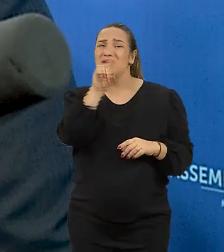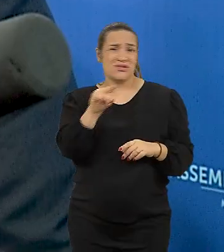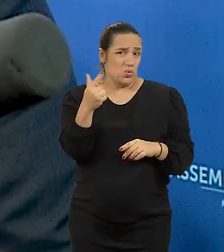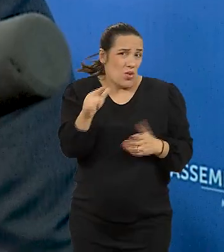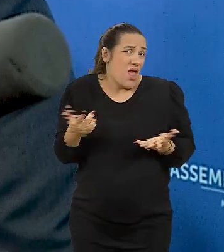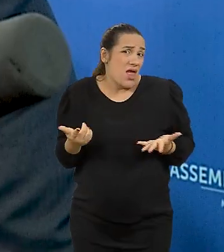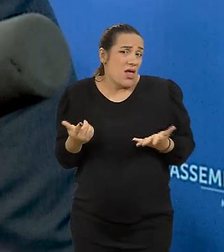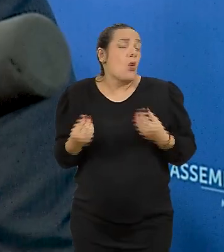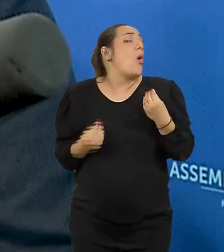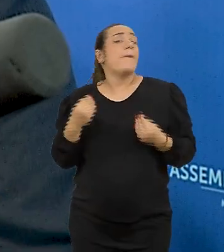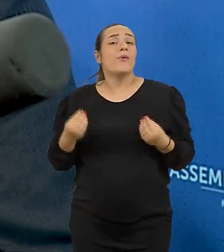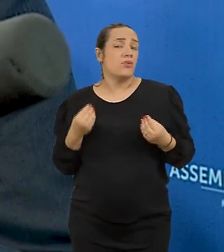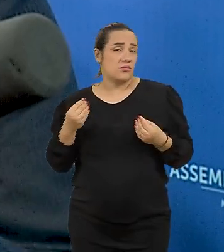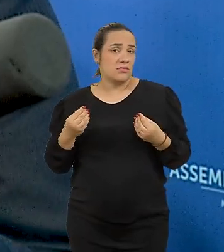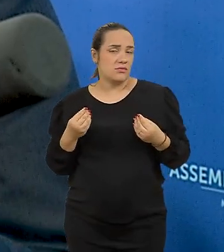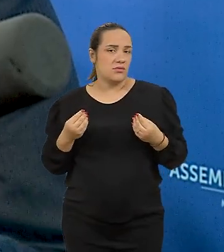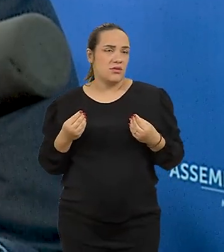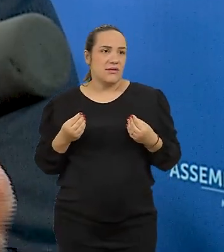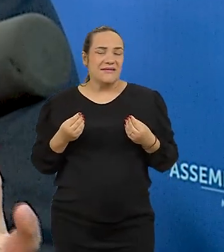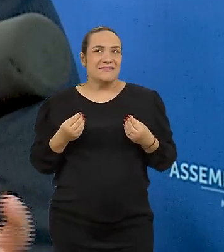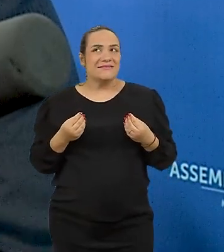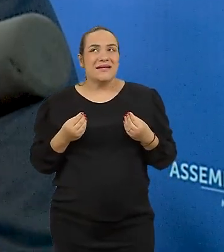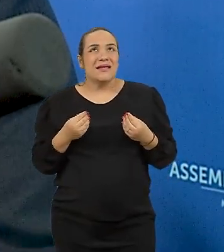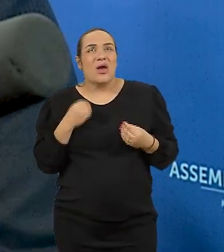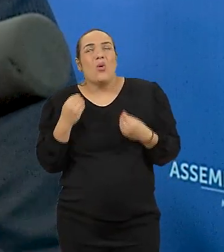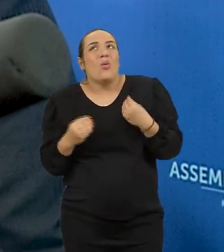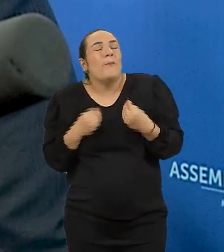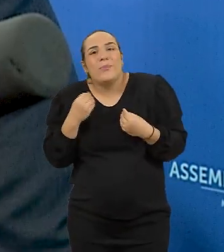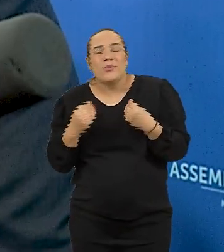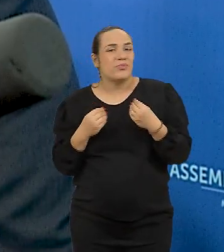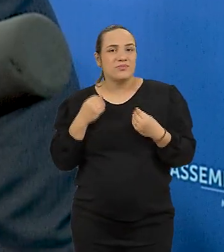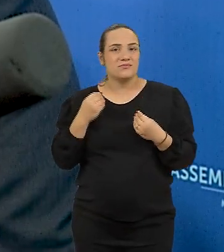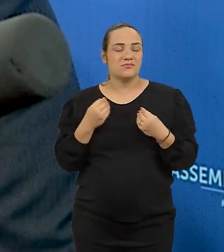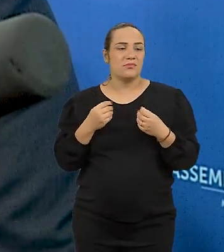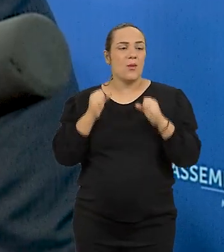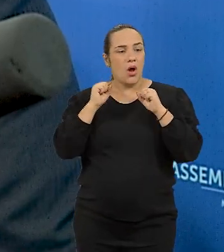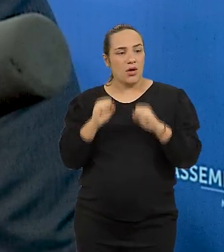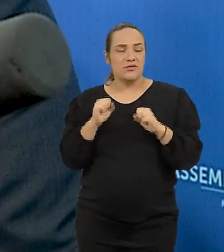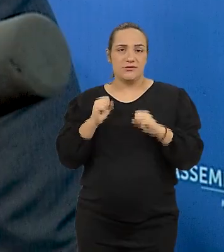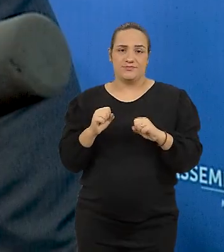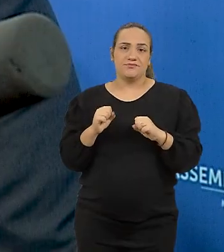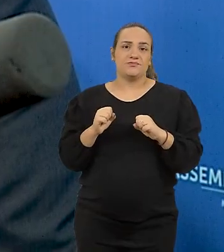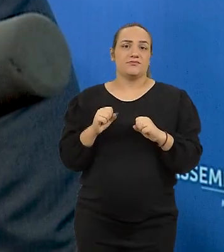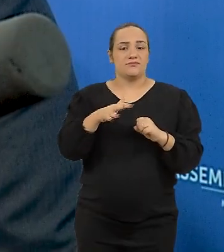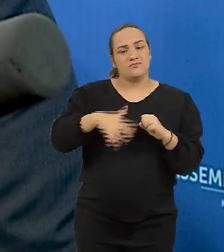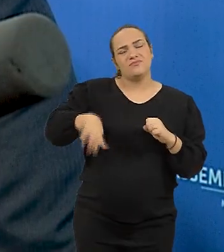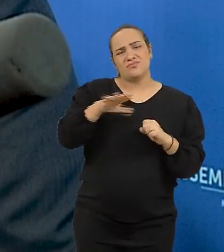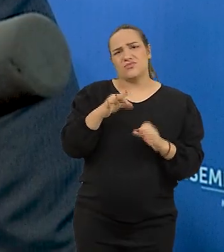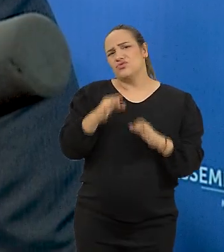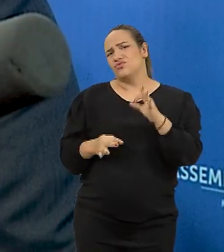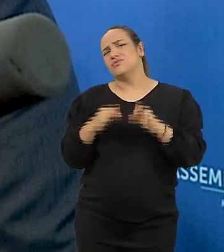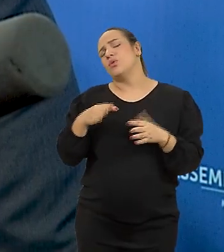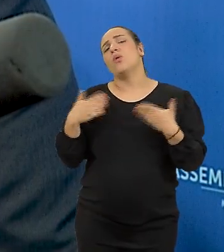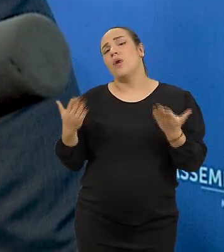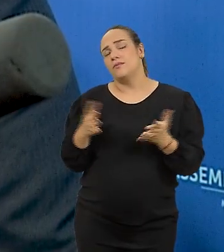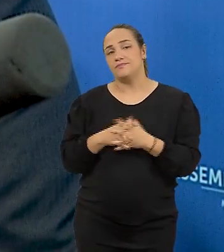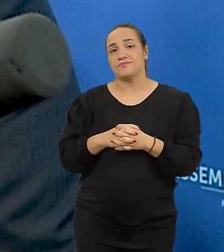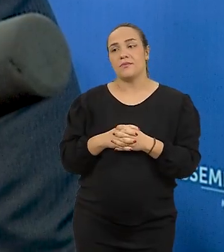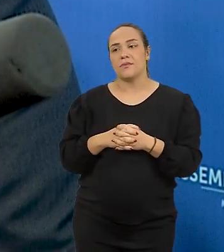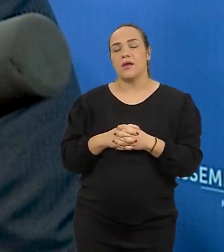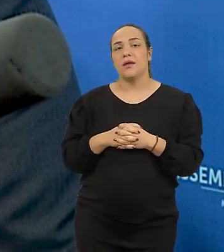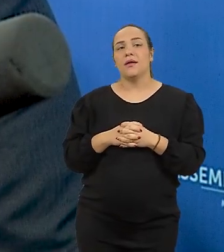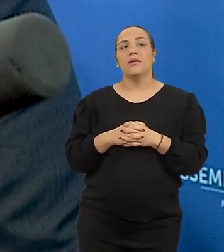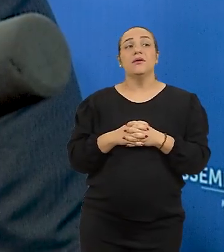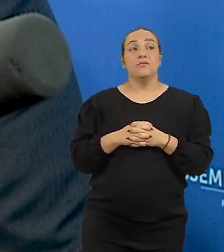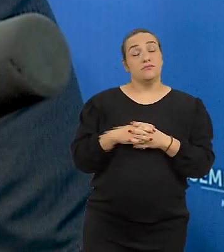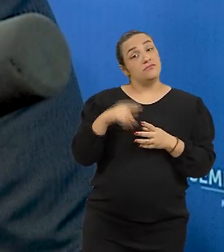às partes do que é um suporte, o que pode encontrar dentro das portas do judiciário.